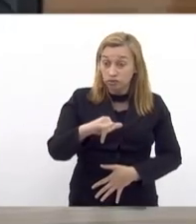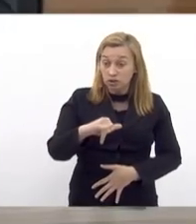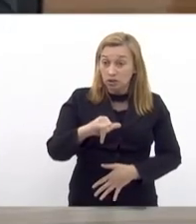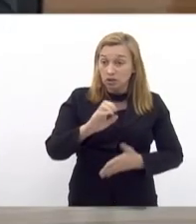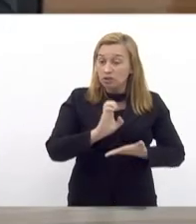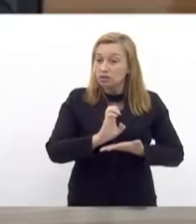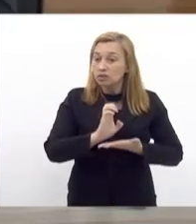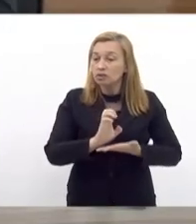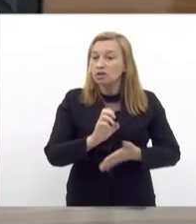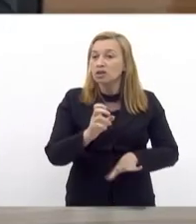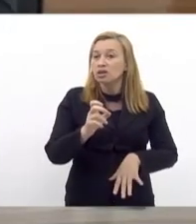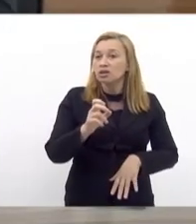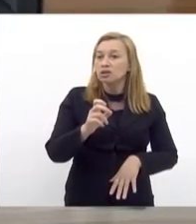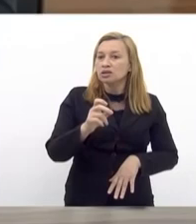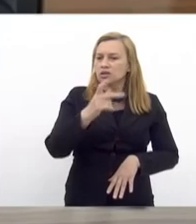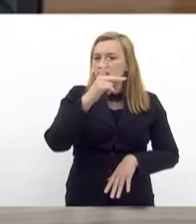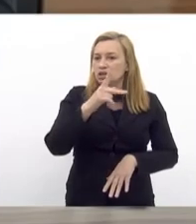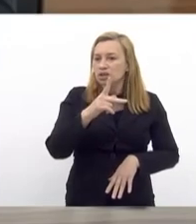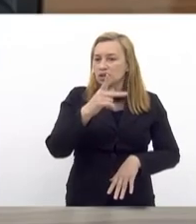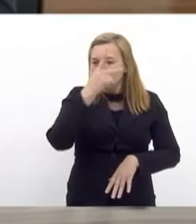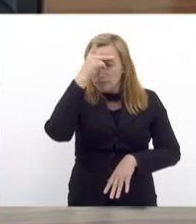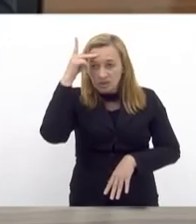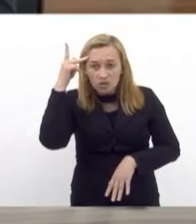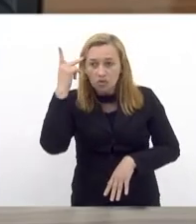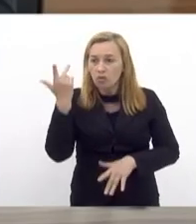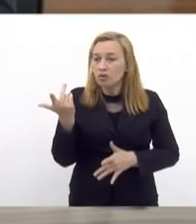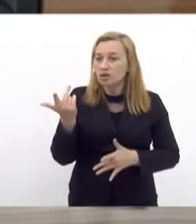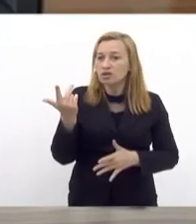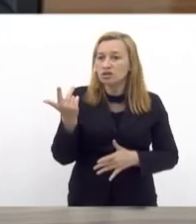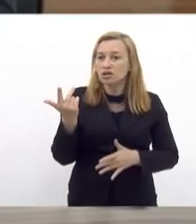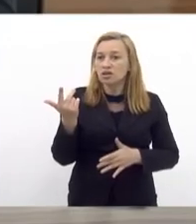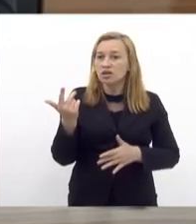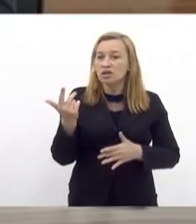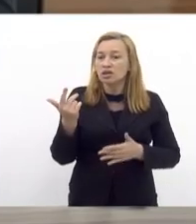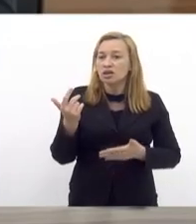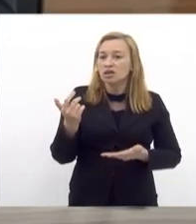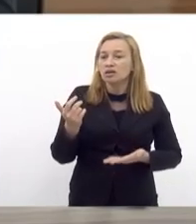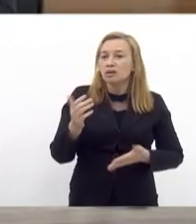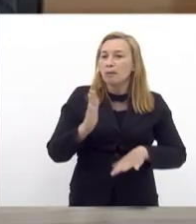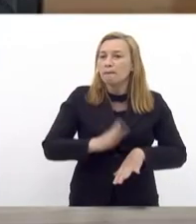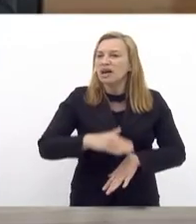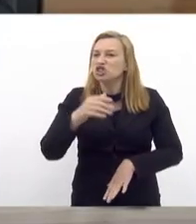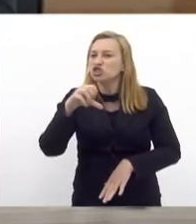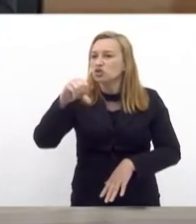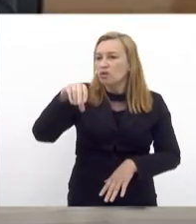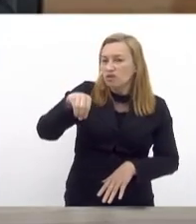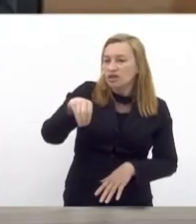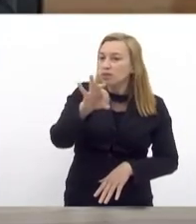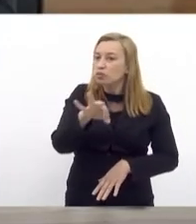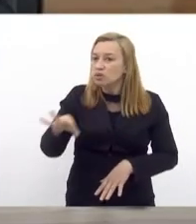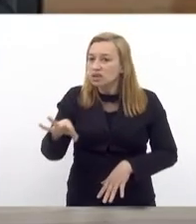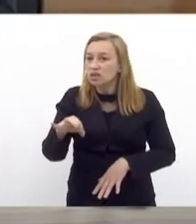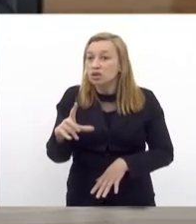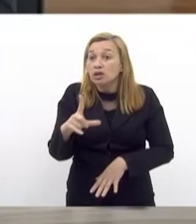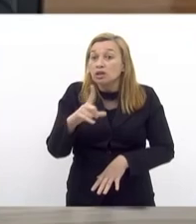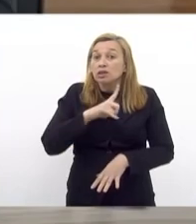transporte dos passageiros são responsáveis pelo movimento de carga, de mais de 90%. Né?